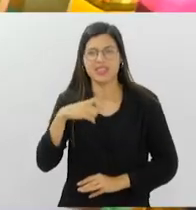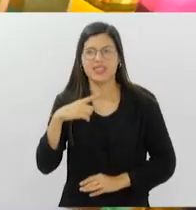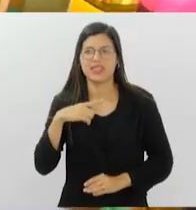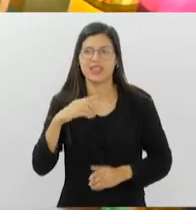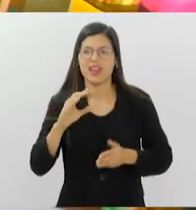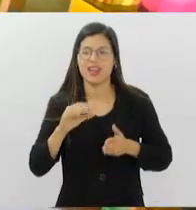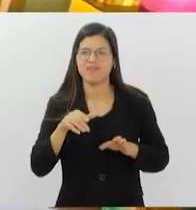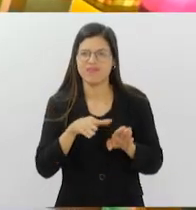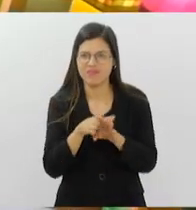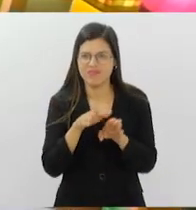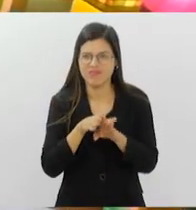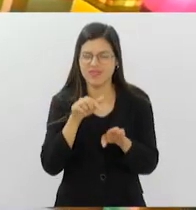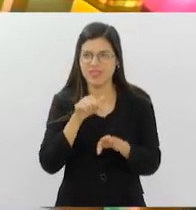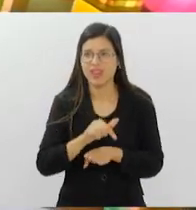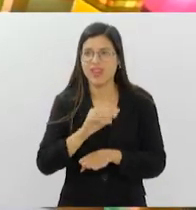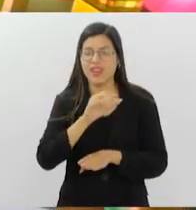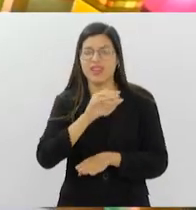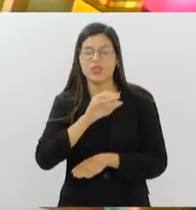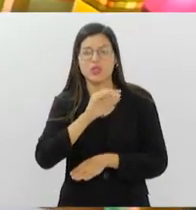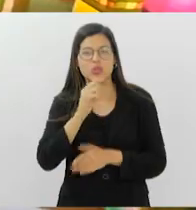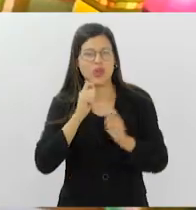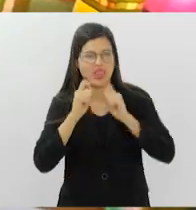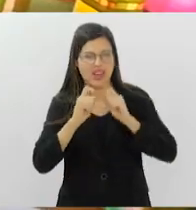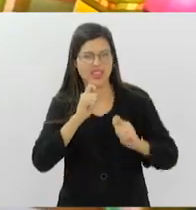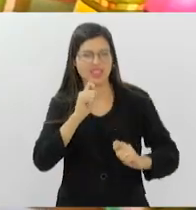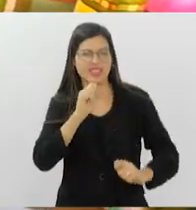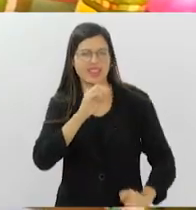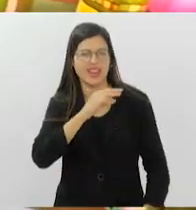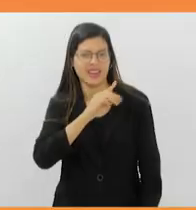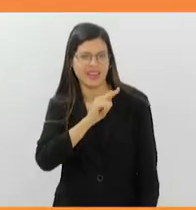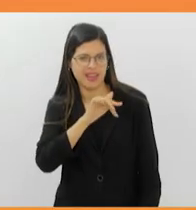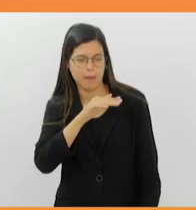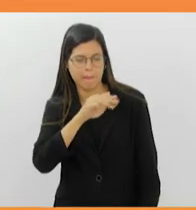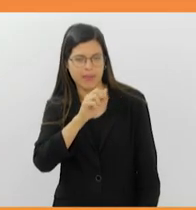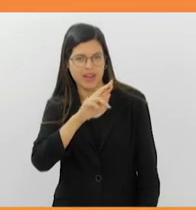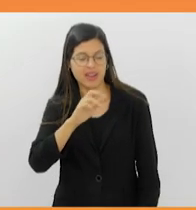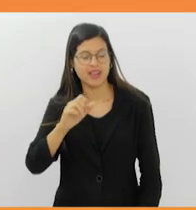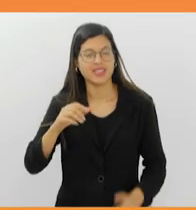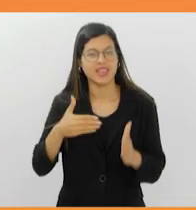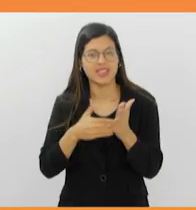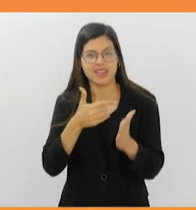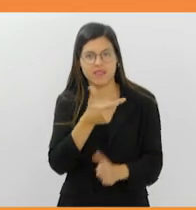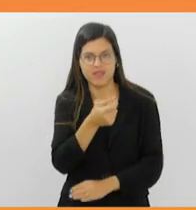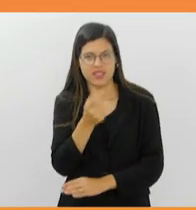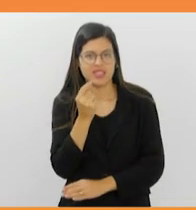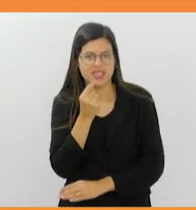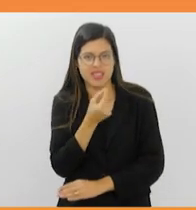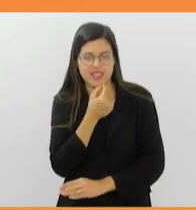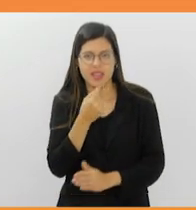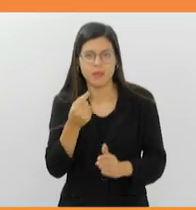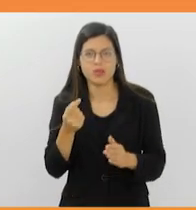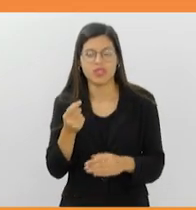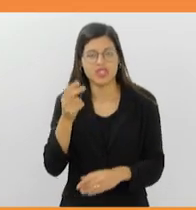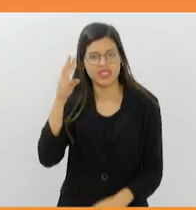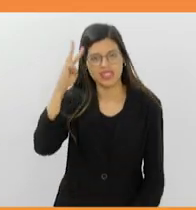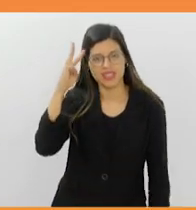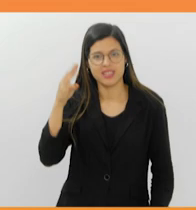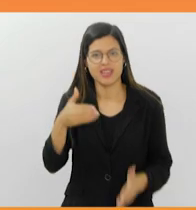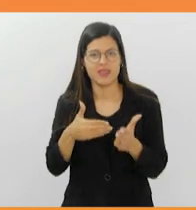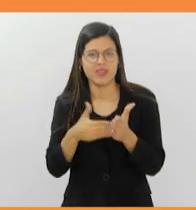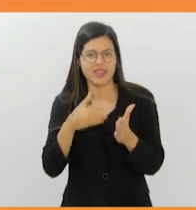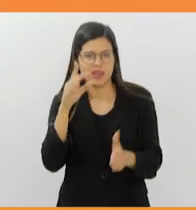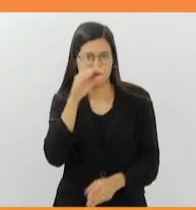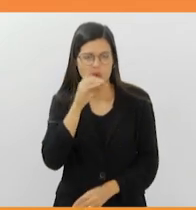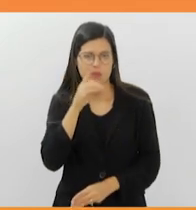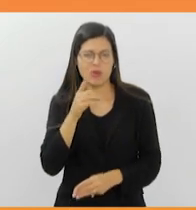jornalista Ana Cláudia Guimarães e vai até o dia 20 de setembro sempre de terça Domingo de 1 da tarde às 7 da